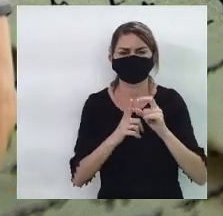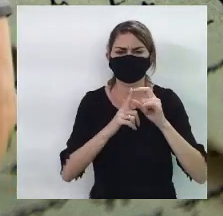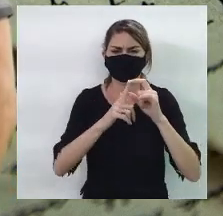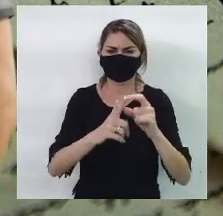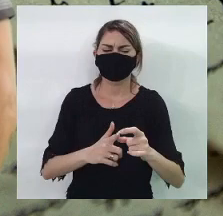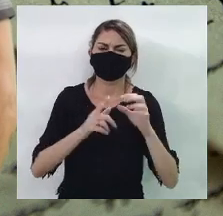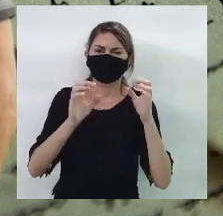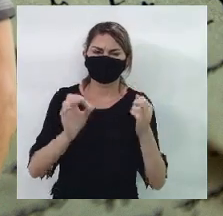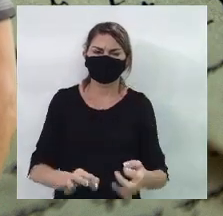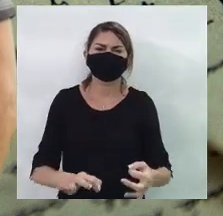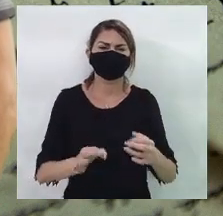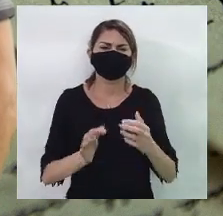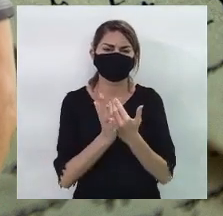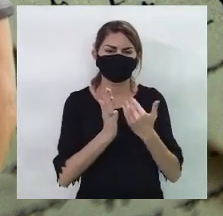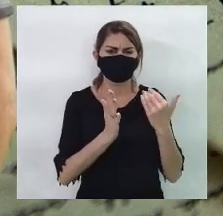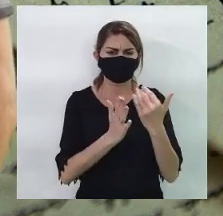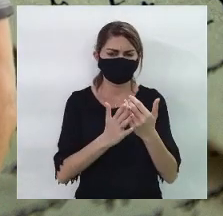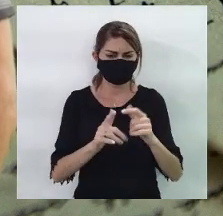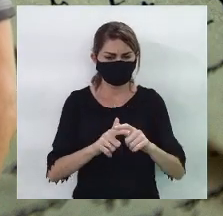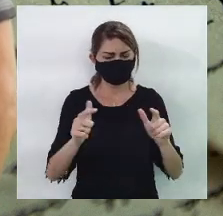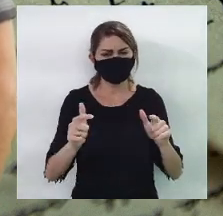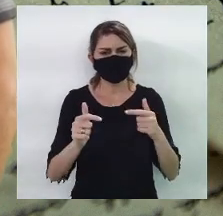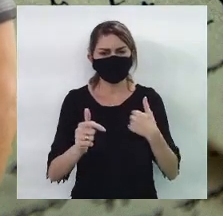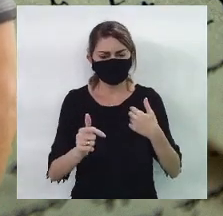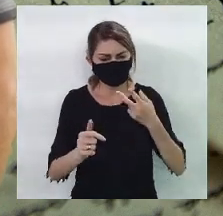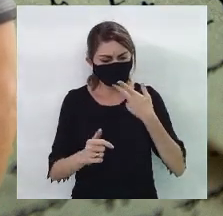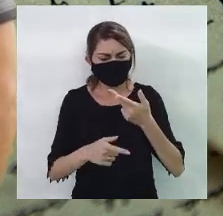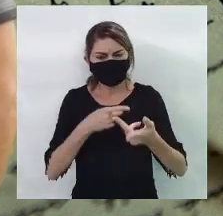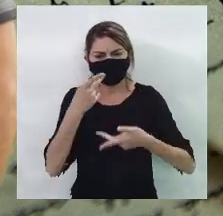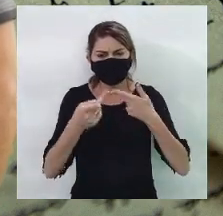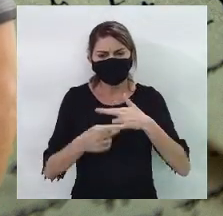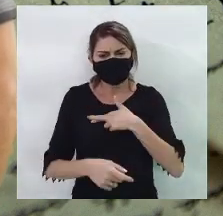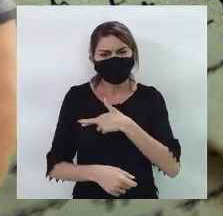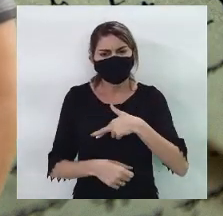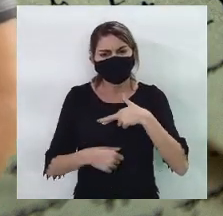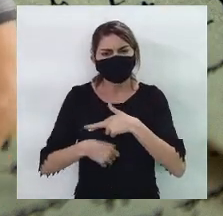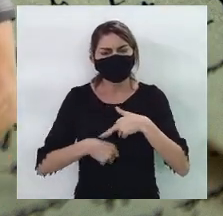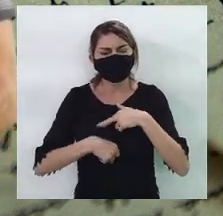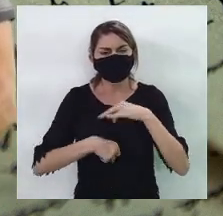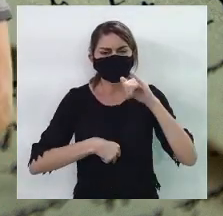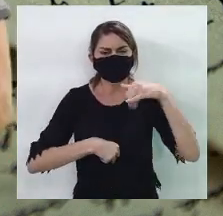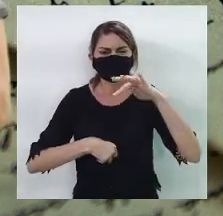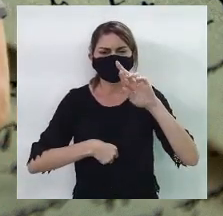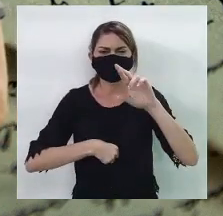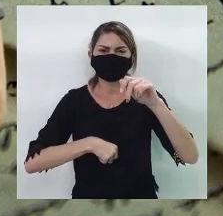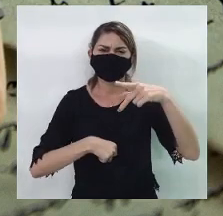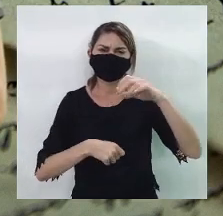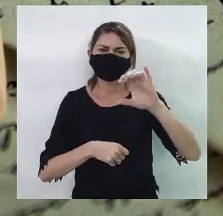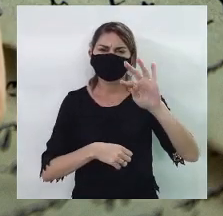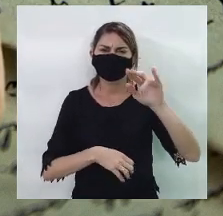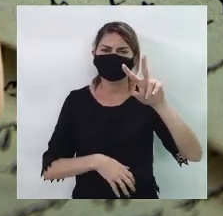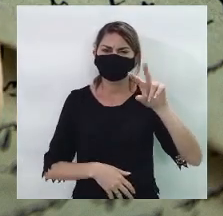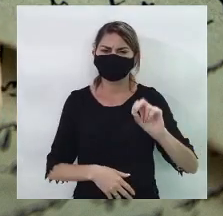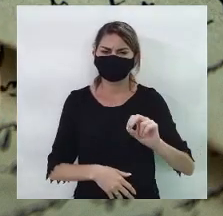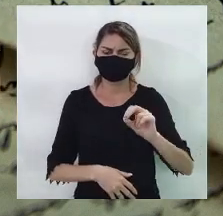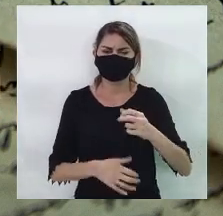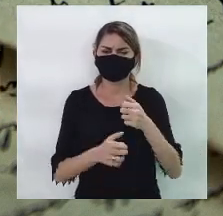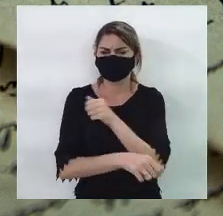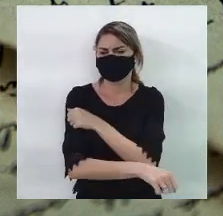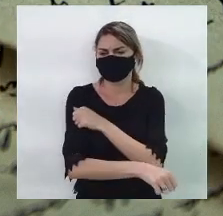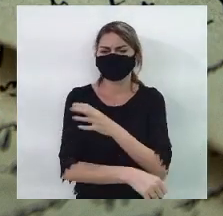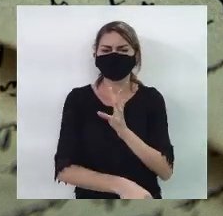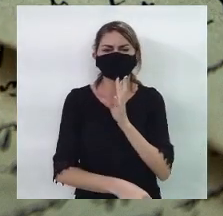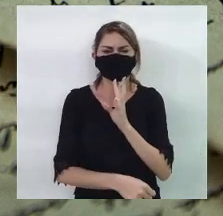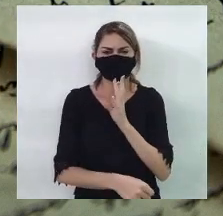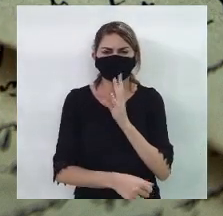coloquei justamente porque mais adiante vamos falar do romance introspectivo para que o estudante conheça um pouco, saber